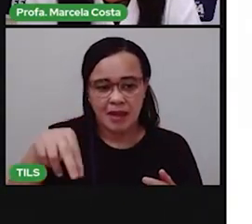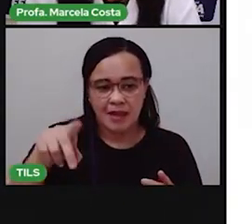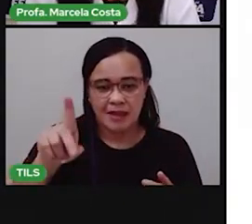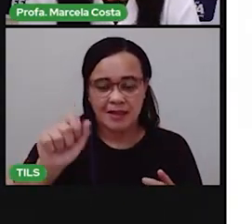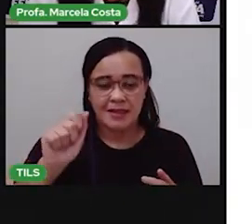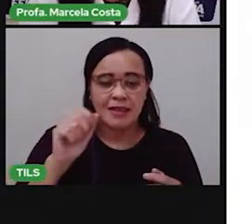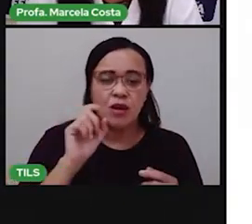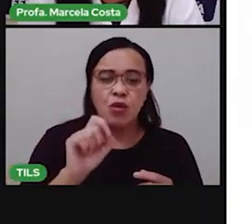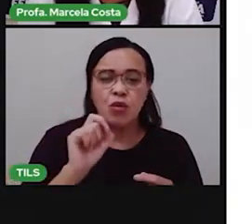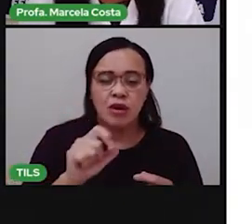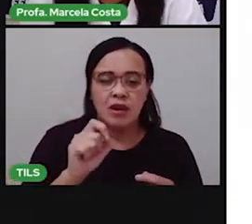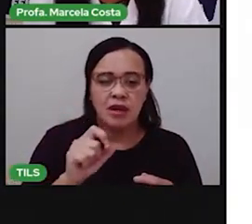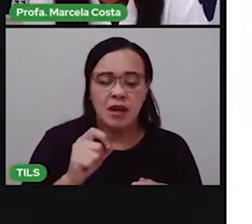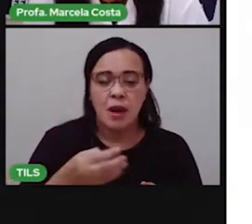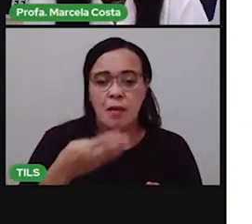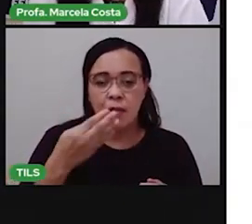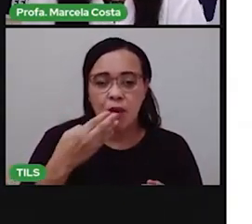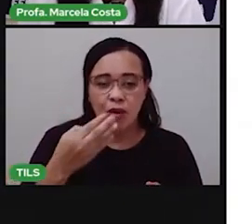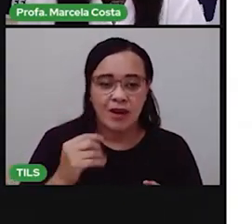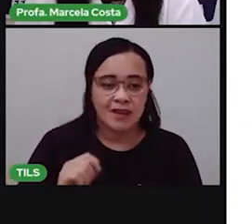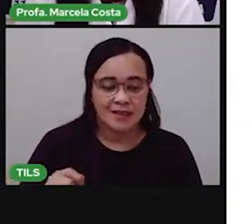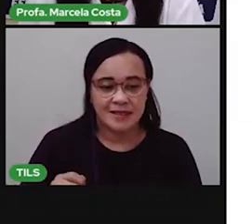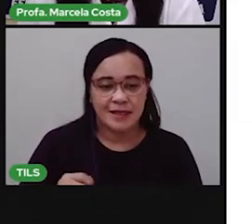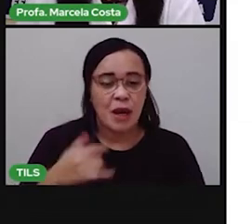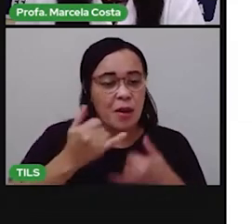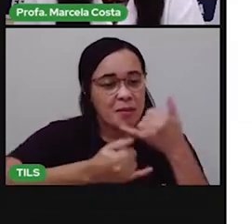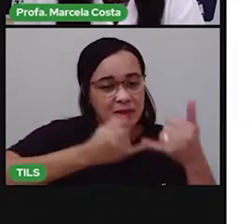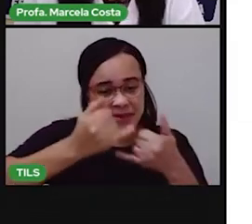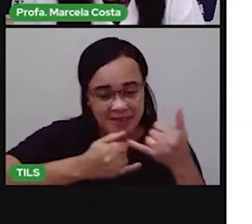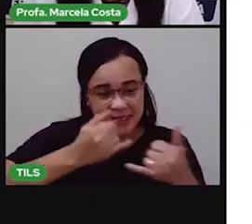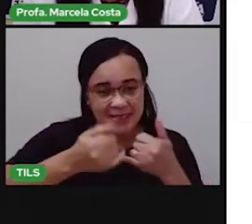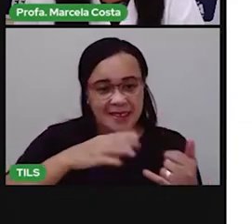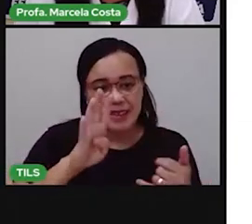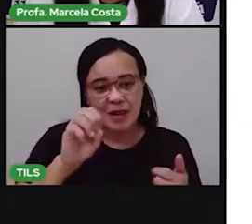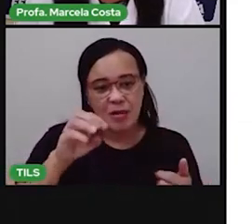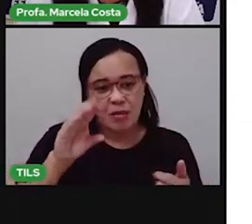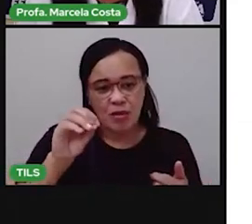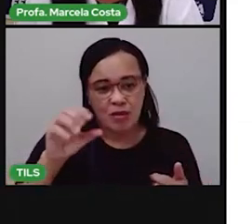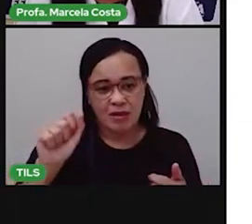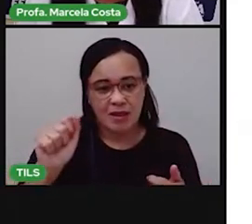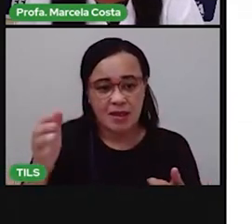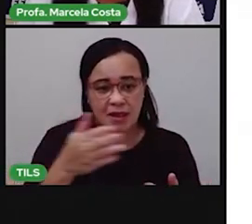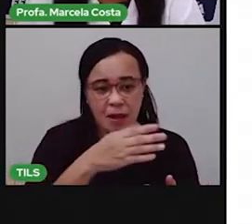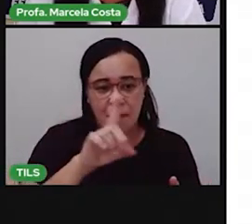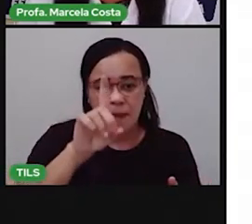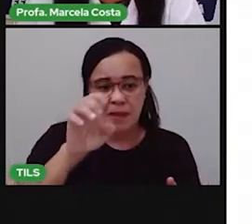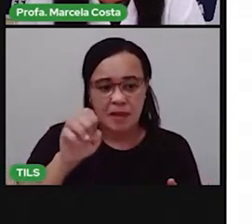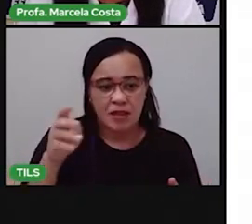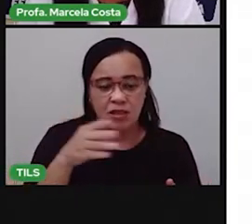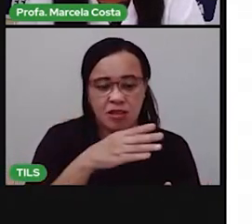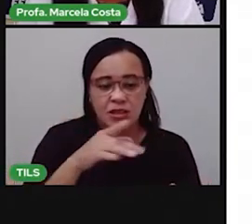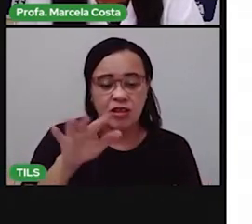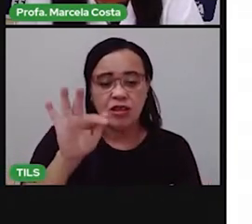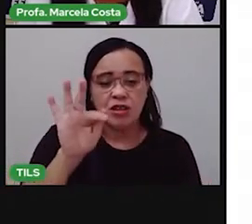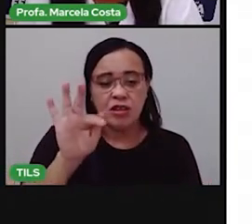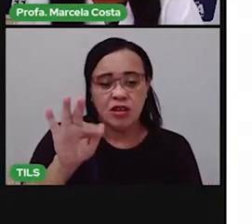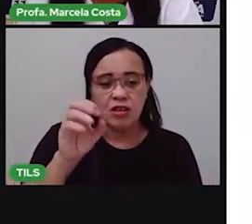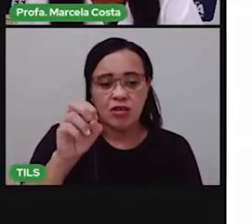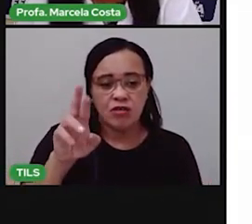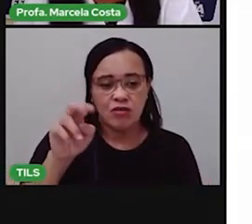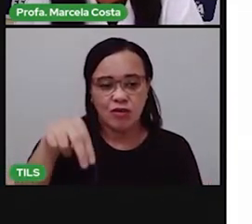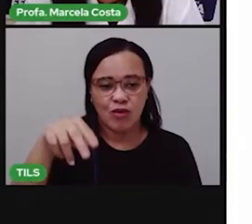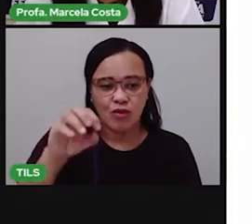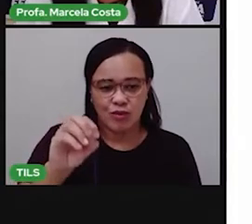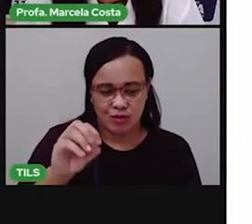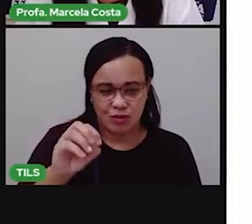tá? Com essa aula, você vai aprender a reconhecer os fonemas representados por